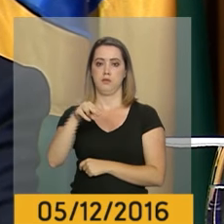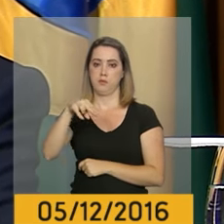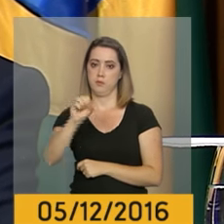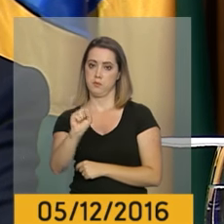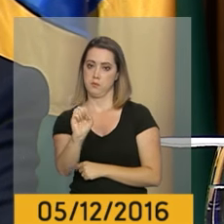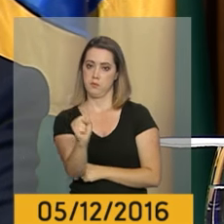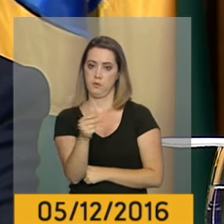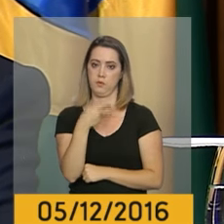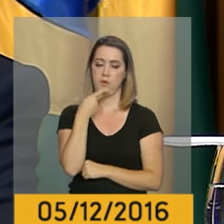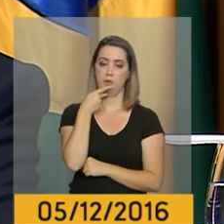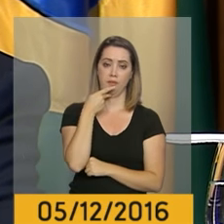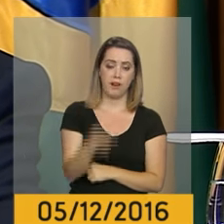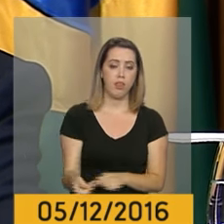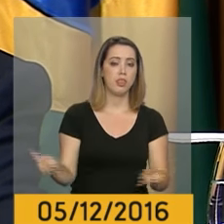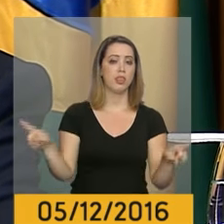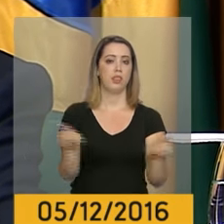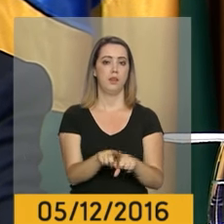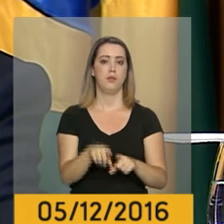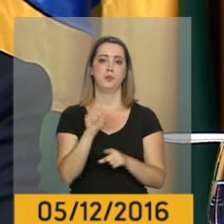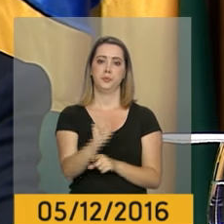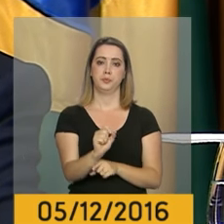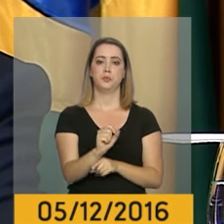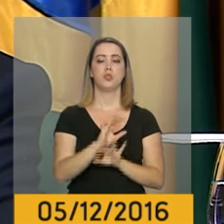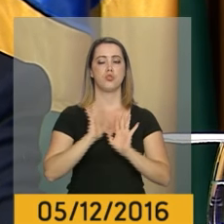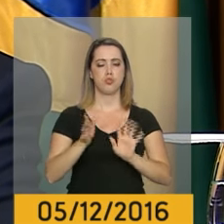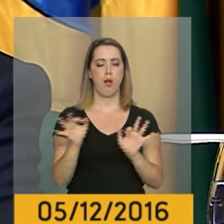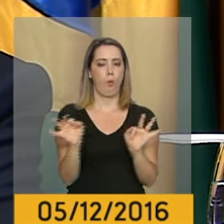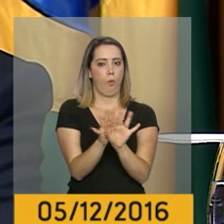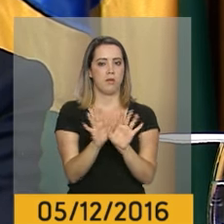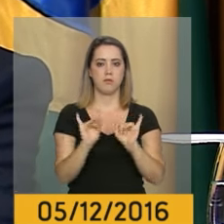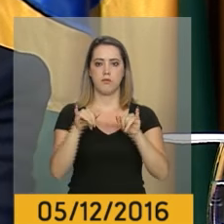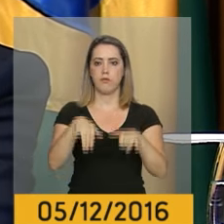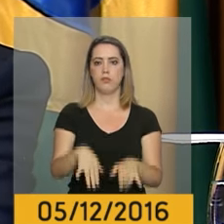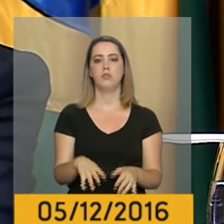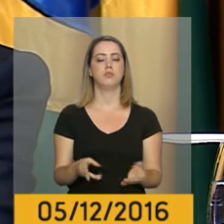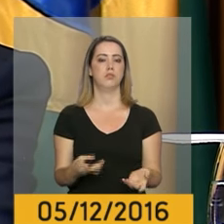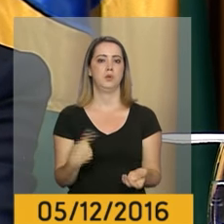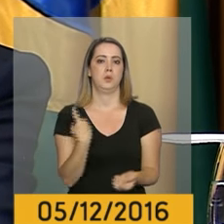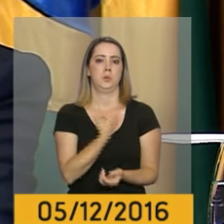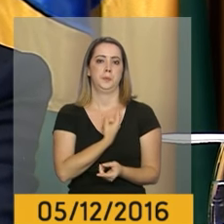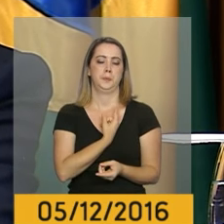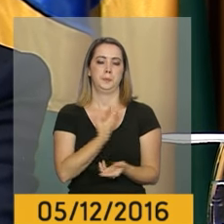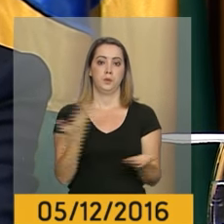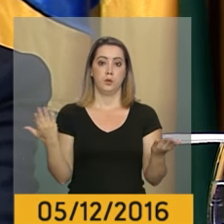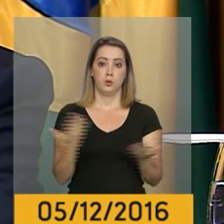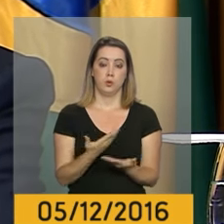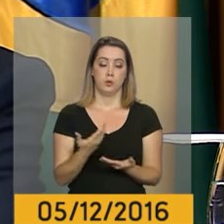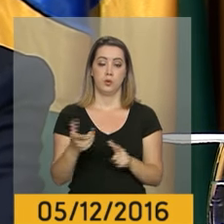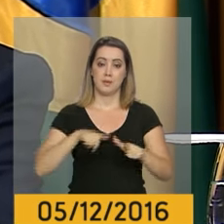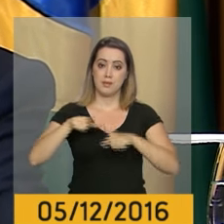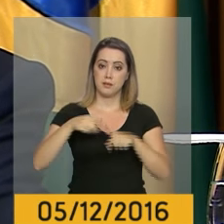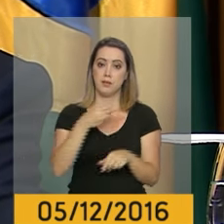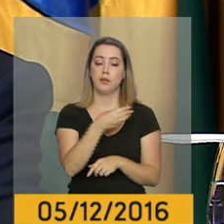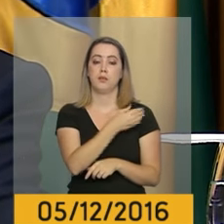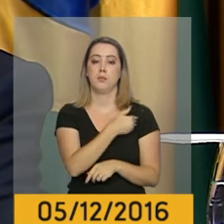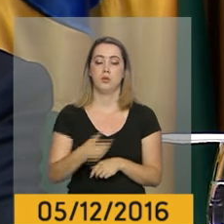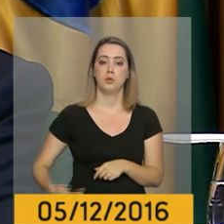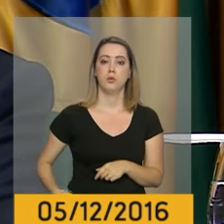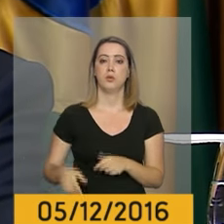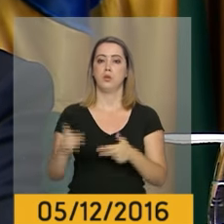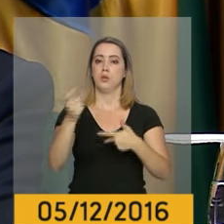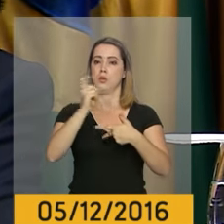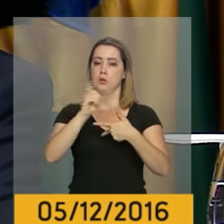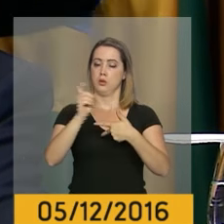Eu devo registrar também, em palavras finais, que a nossa missão no executivo levou em conta